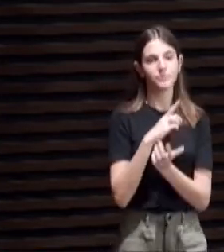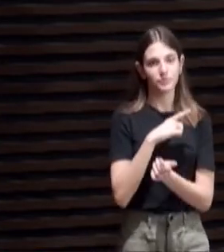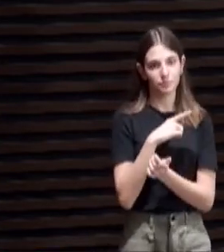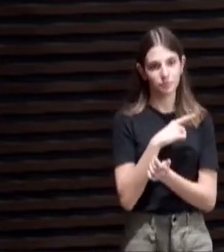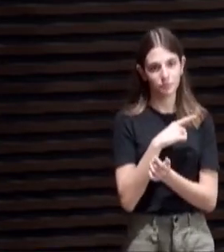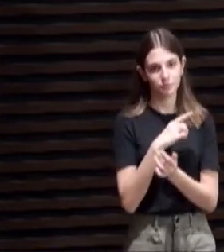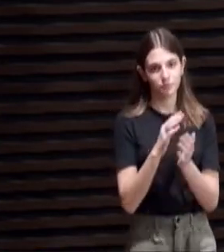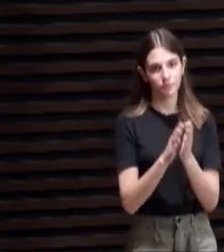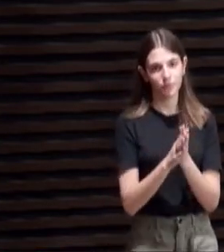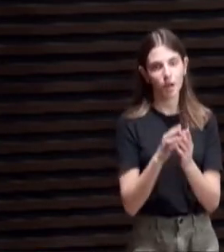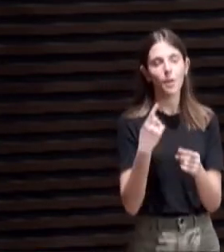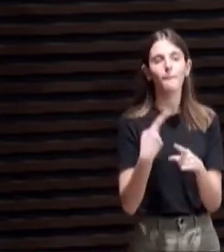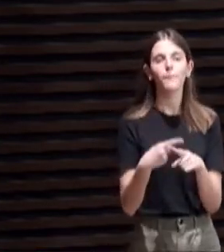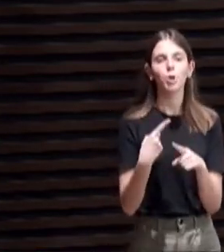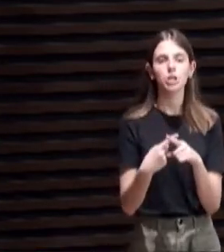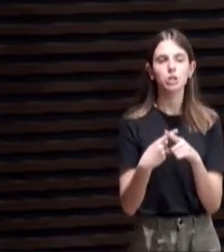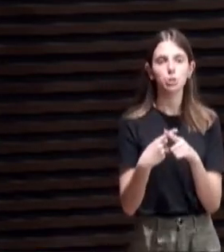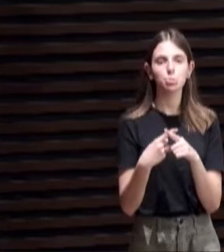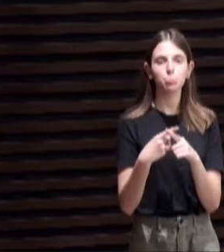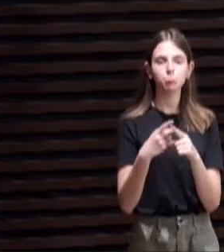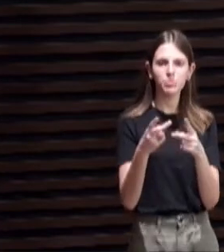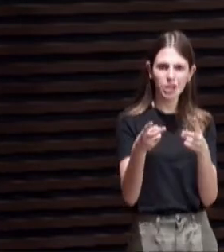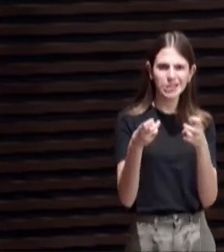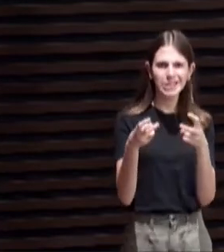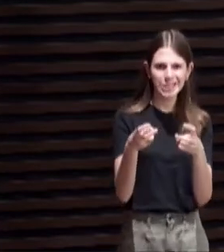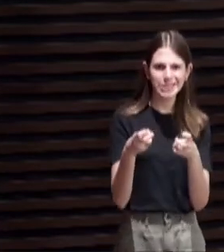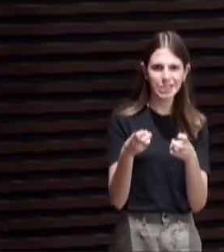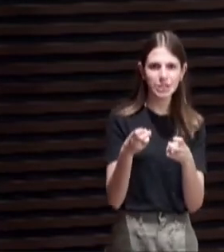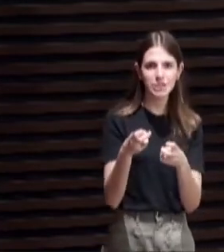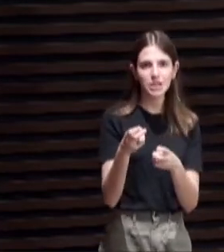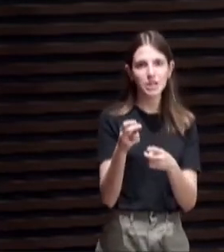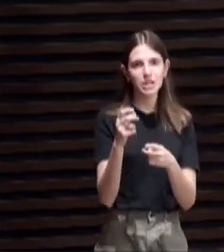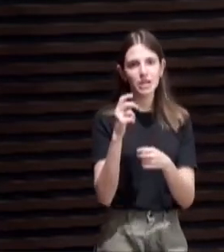Lewis é muito interessante, ele responde isso de uma maneira curiosa.